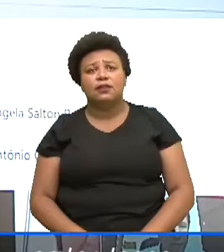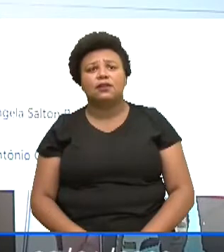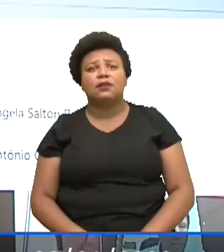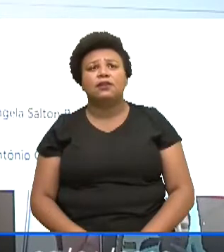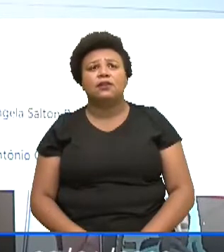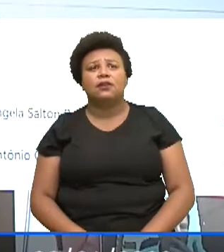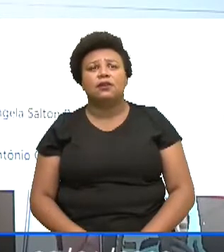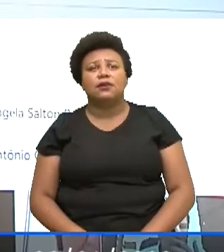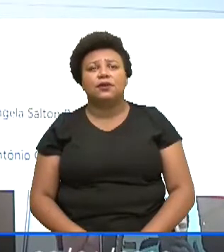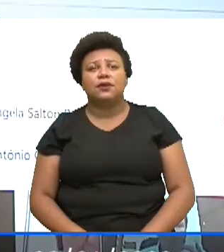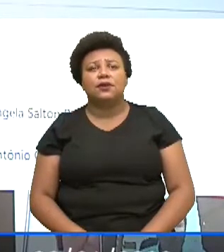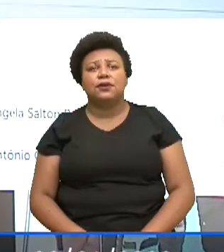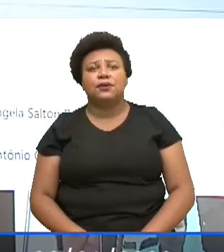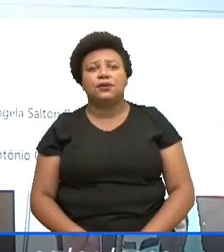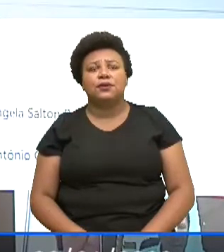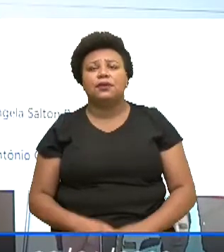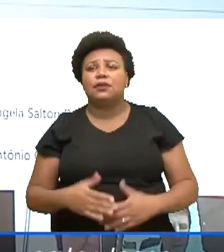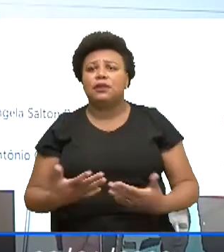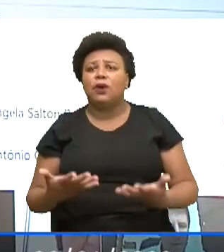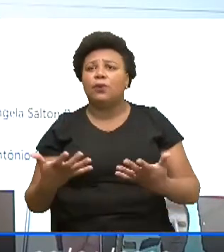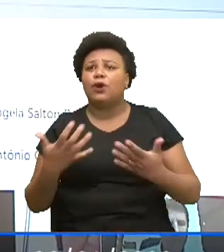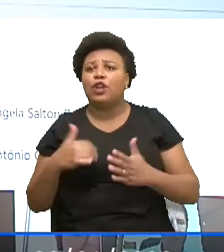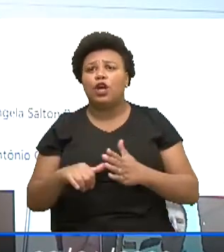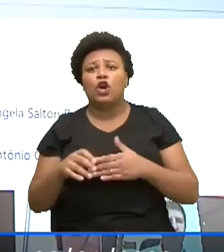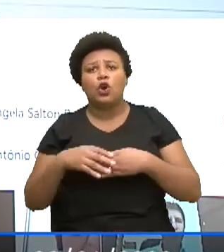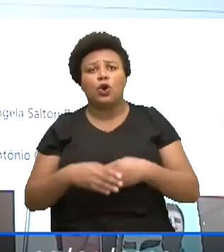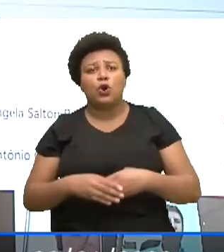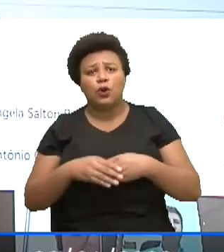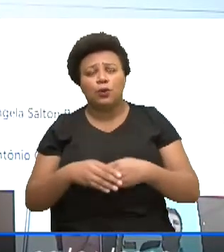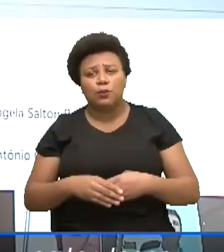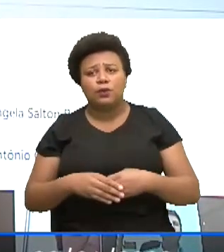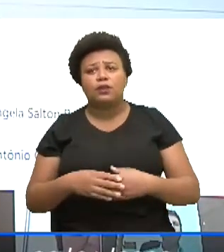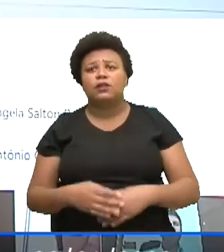Tá. Então, eu quero cumprimentar o presidente da Assembleia.